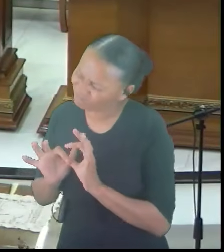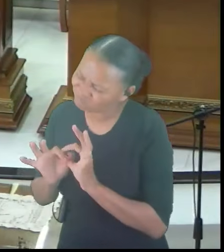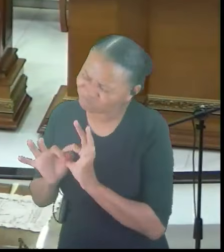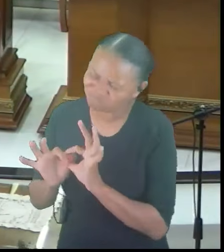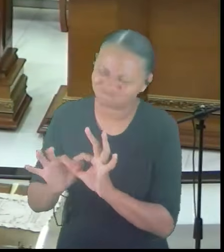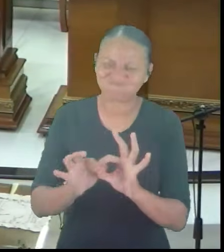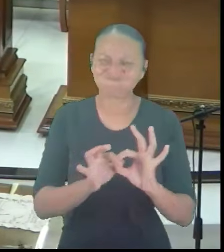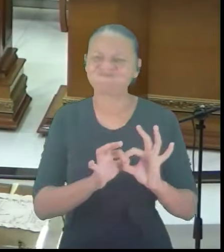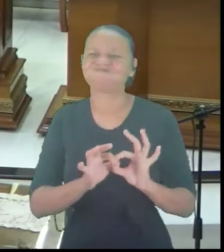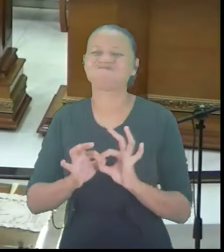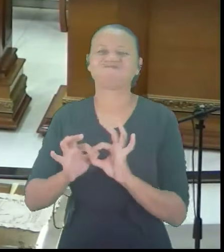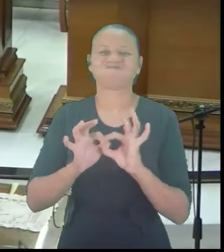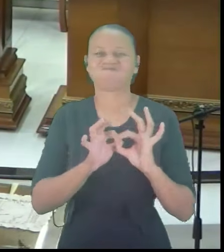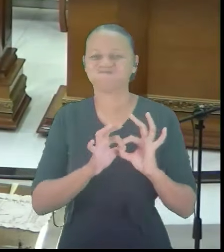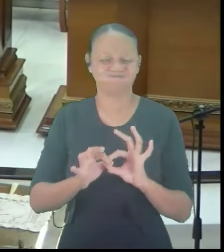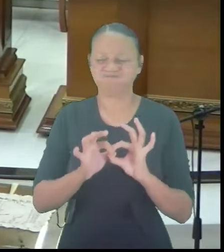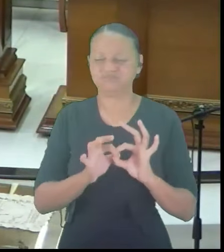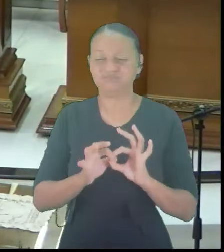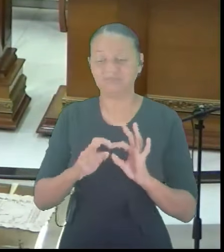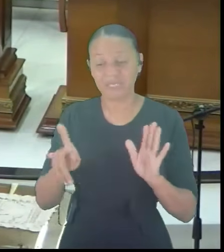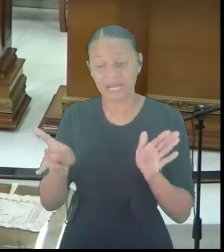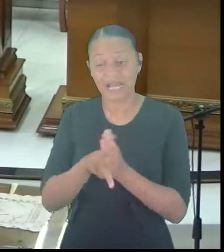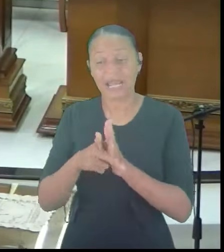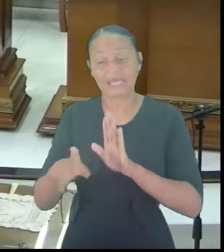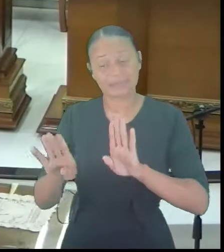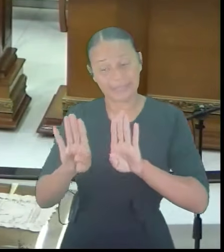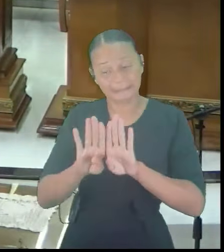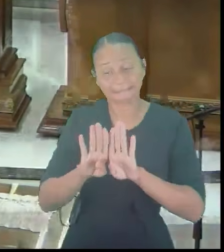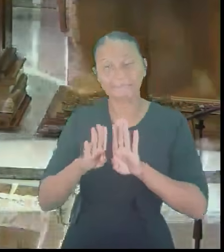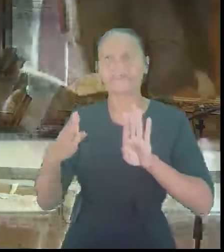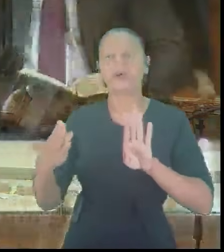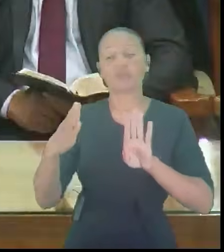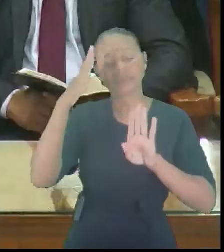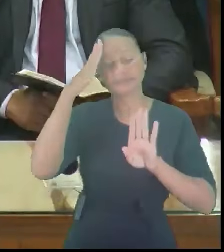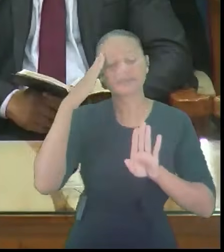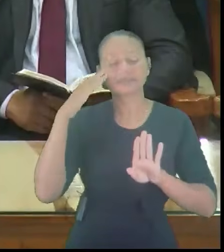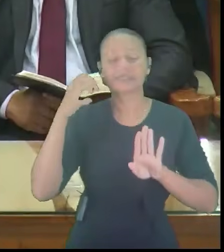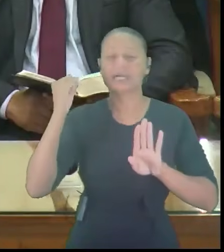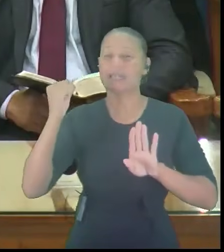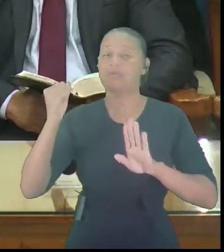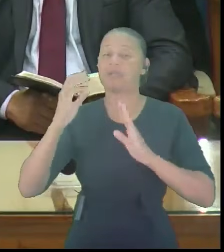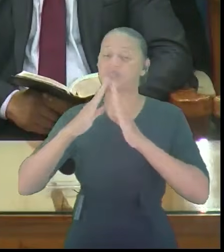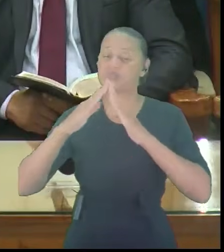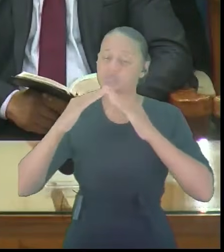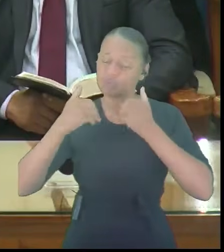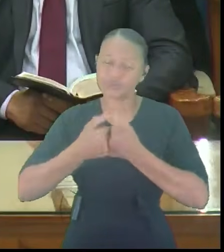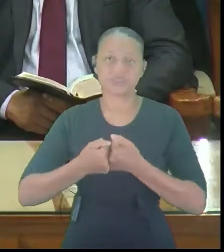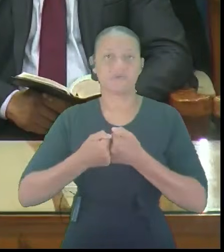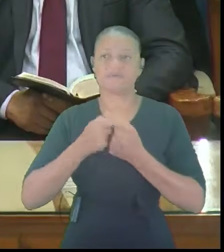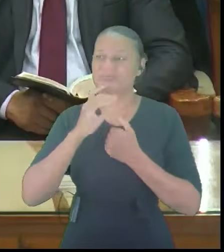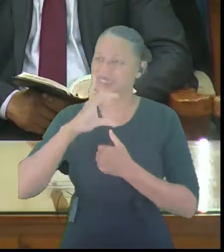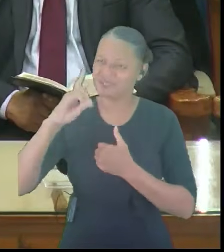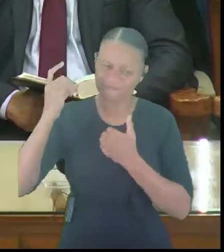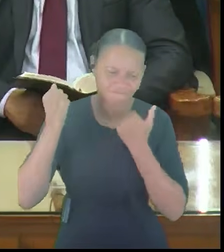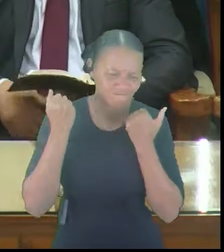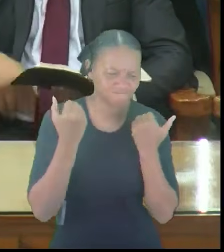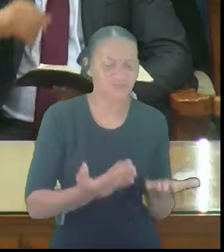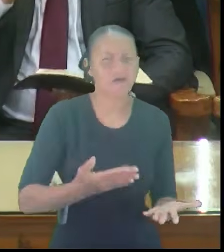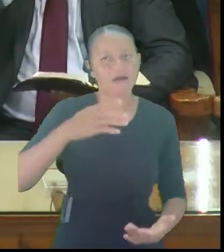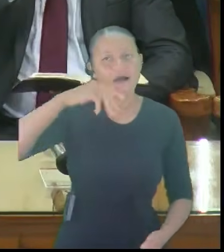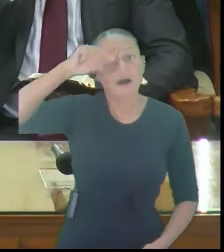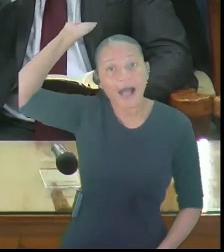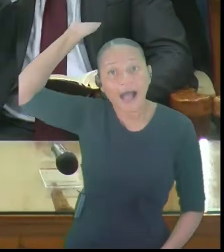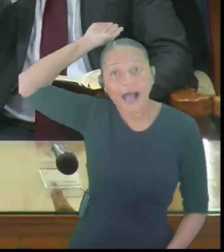no alpendre de Salomão, Deus deu um avivamento de cura divina.